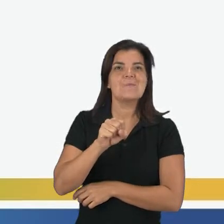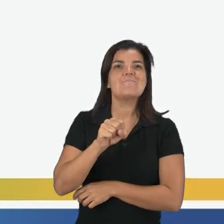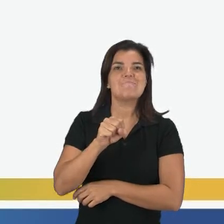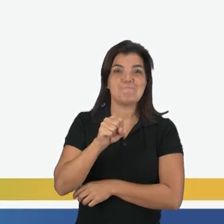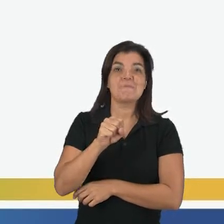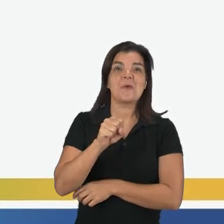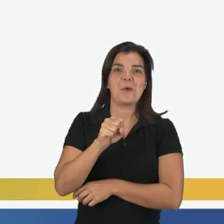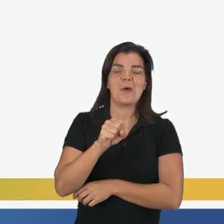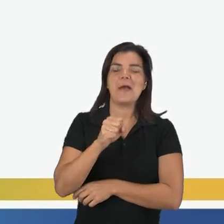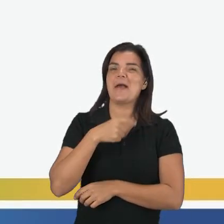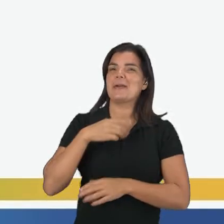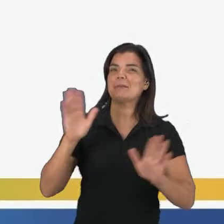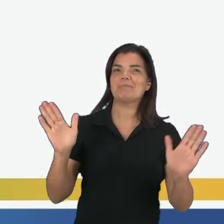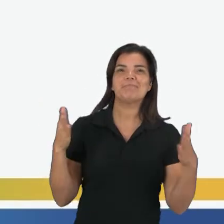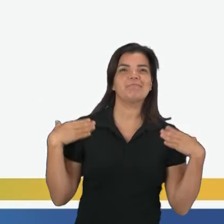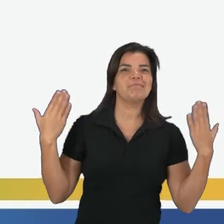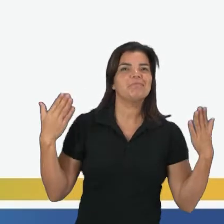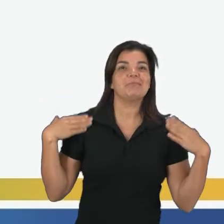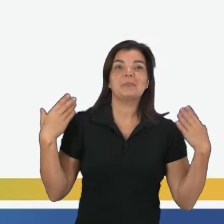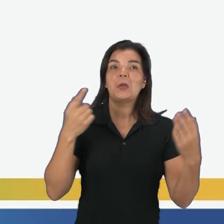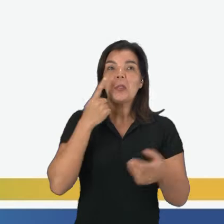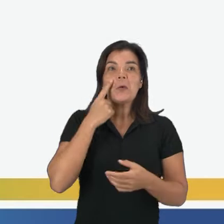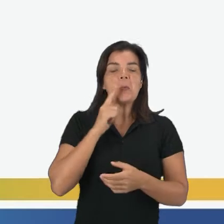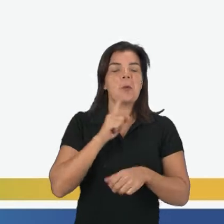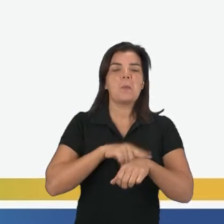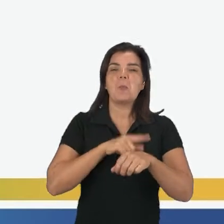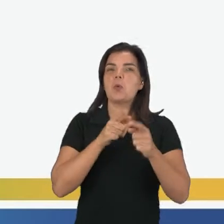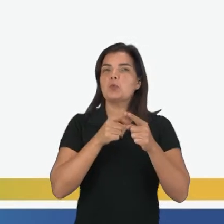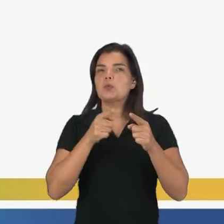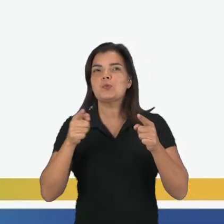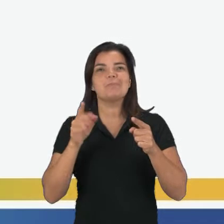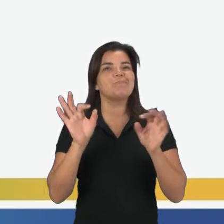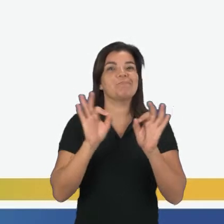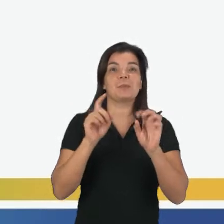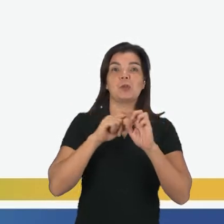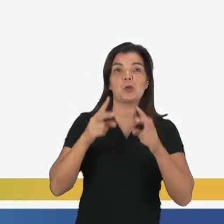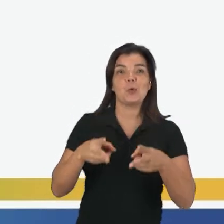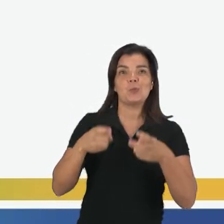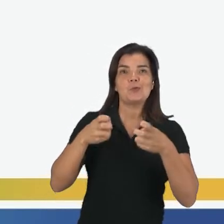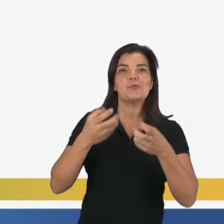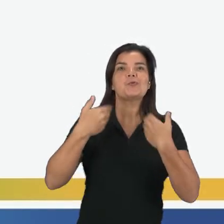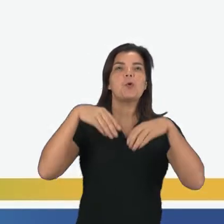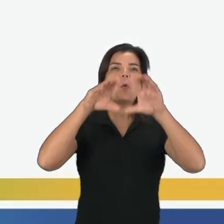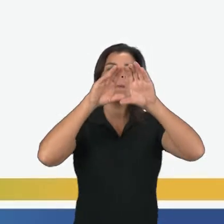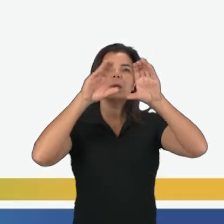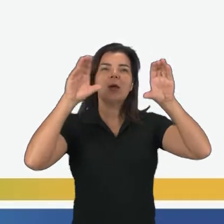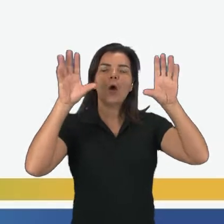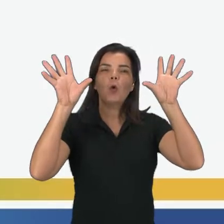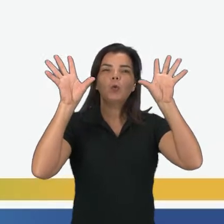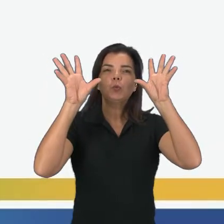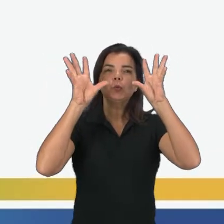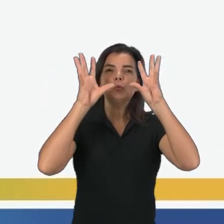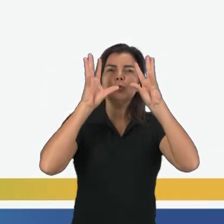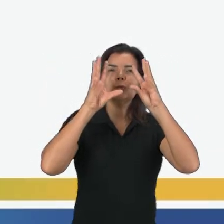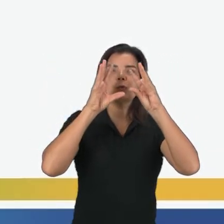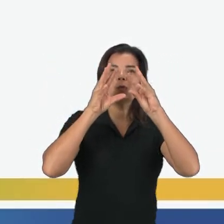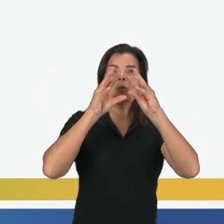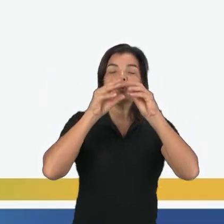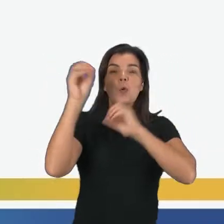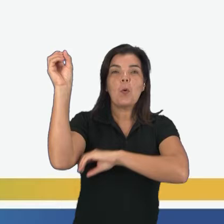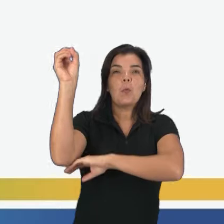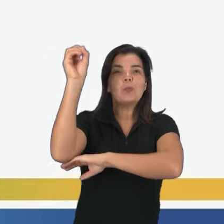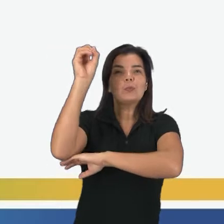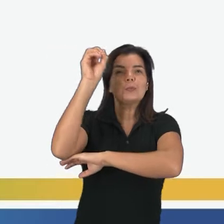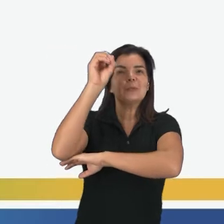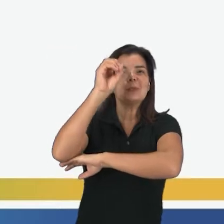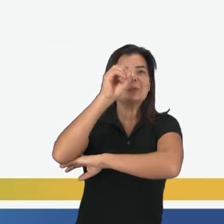nossas mãos, era uma folia. Não víamos o tempo passar, só percebíamos quando o céu começava a escurecer. Em